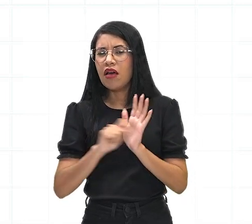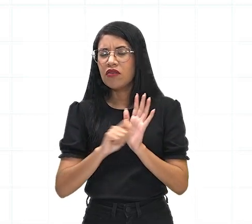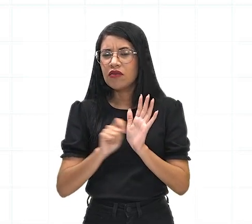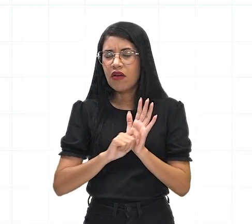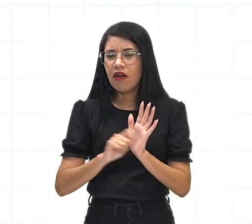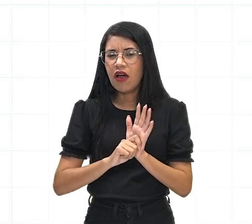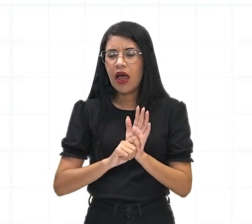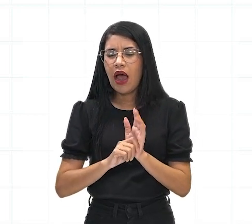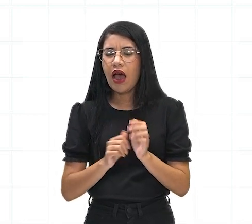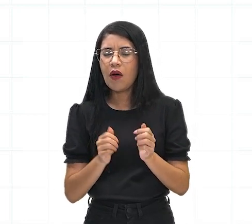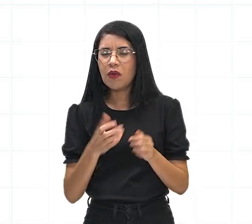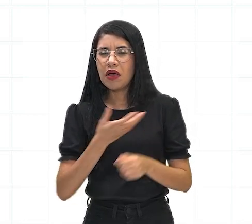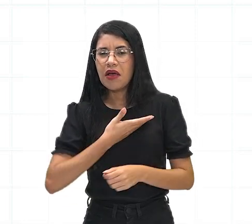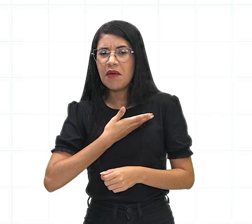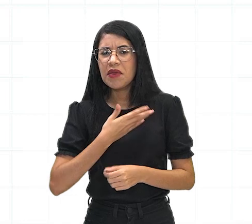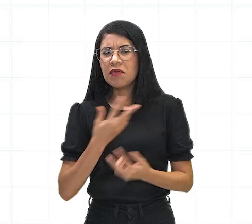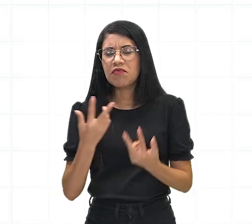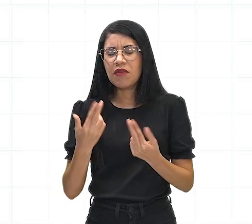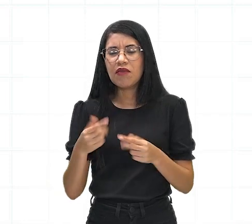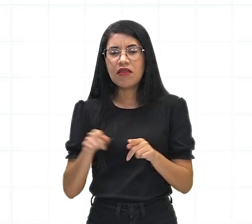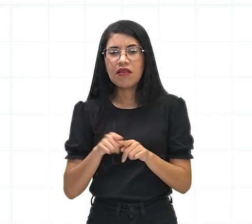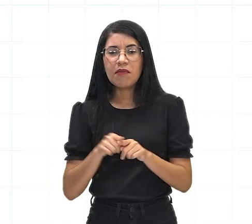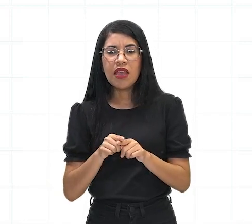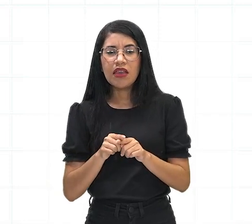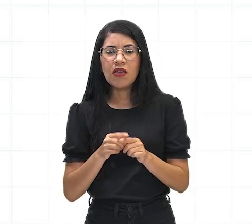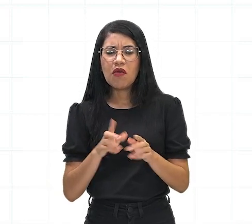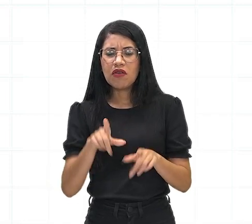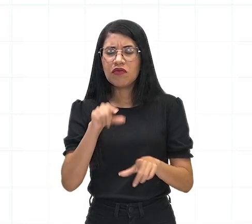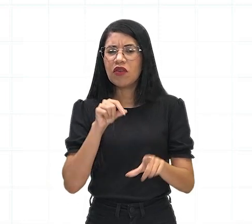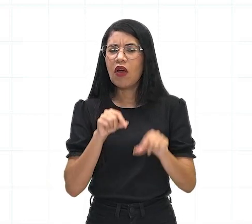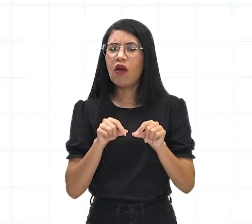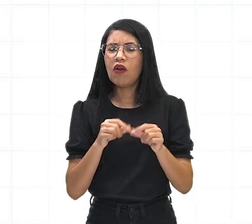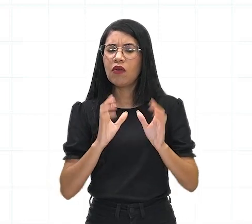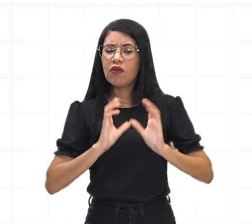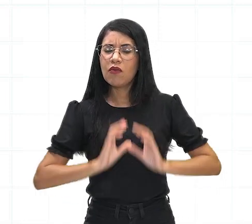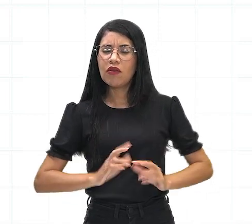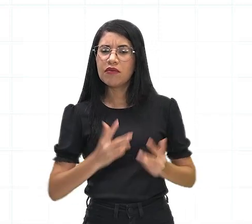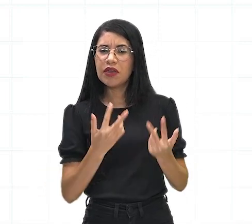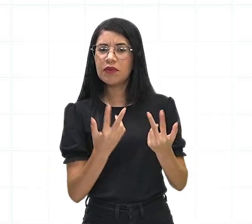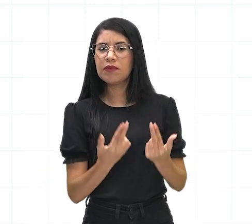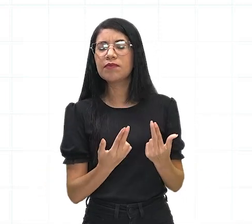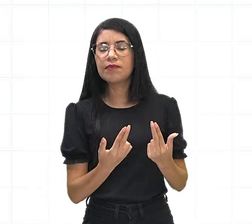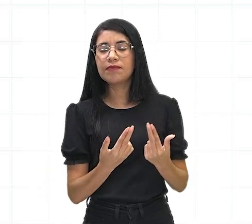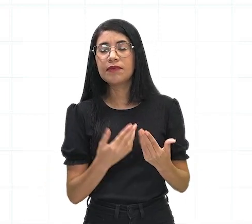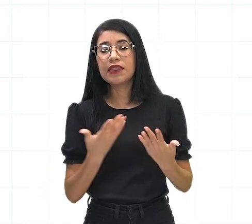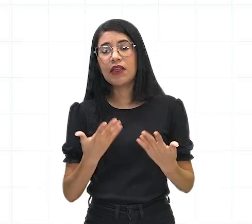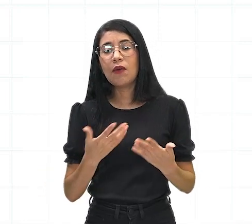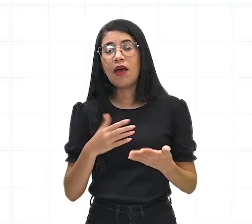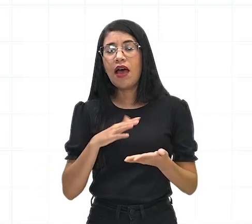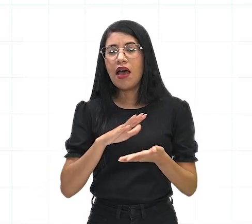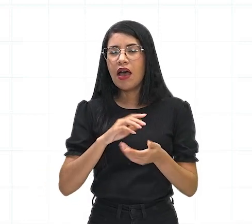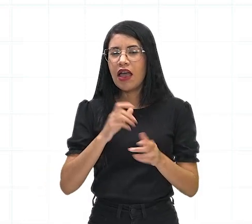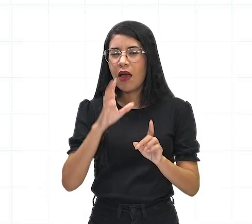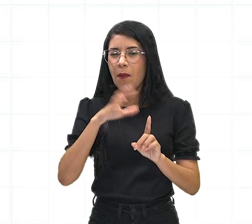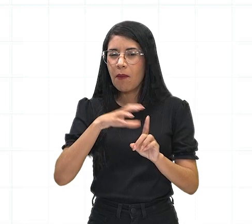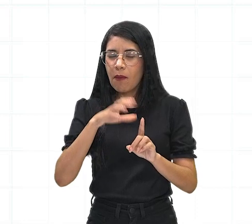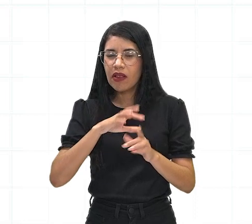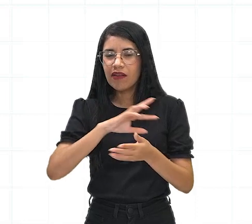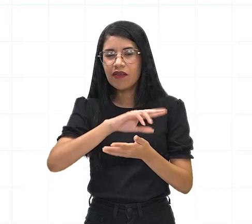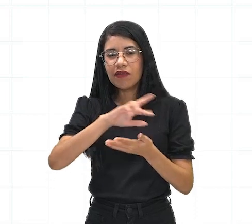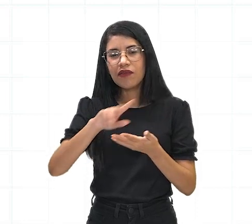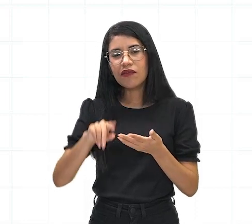os meus amigos estão ali fazendo, será que eu vou por esse caminho, será que eu me comporto dessa forma? Toda essa pressão,